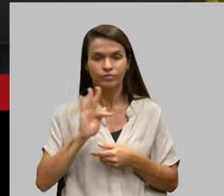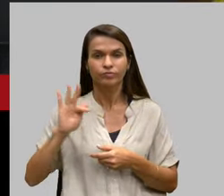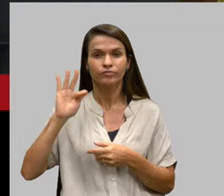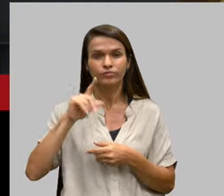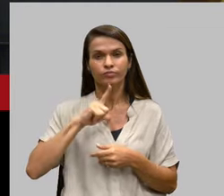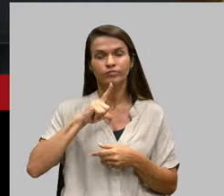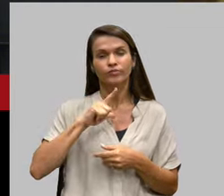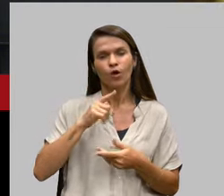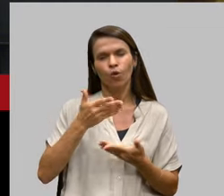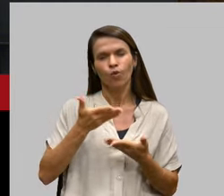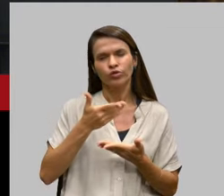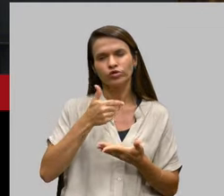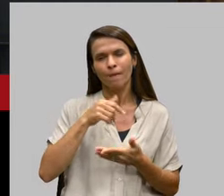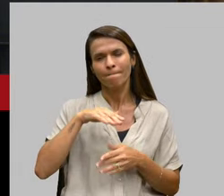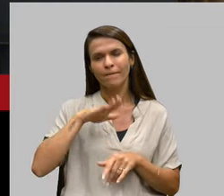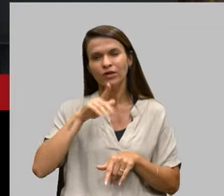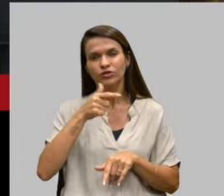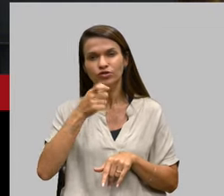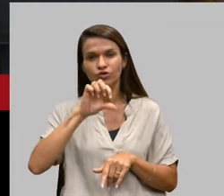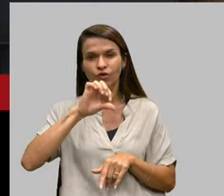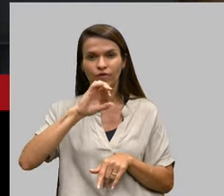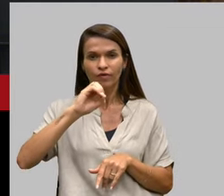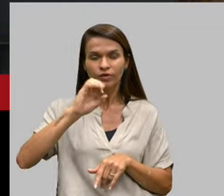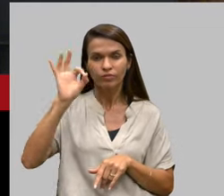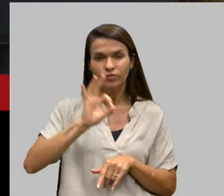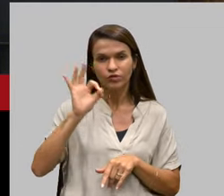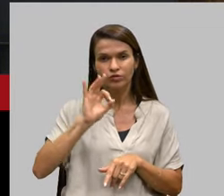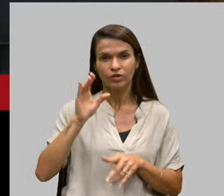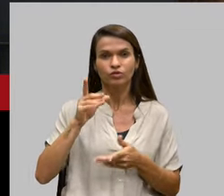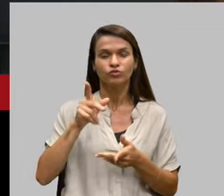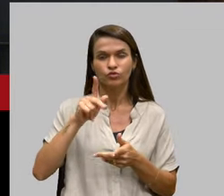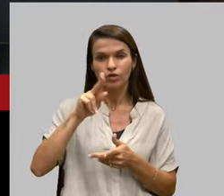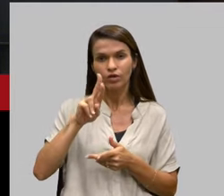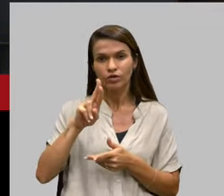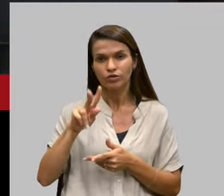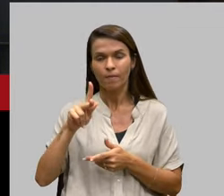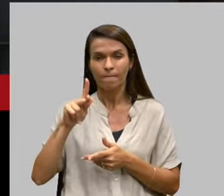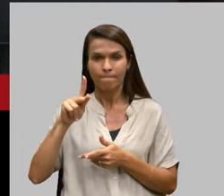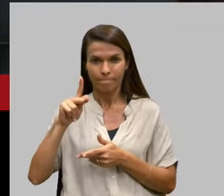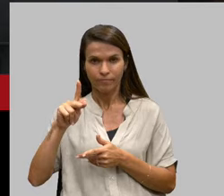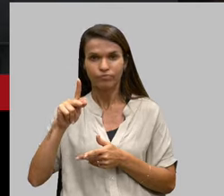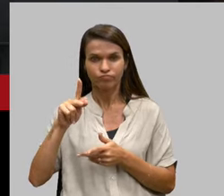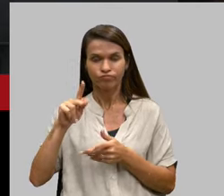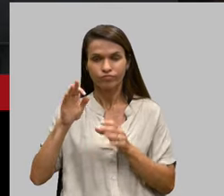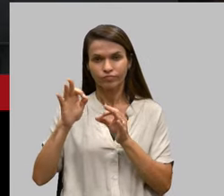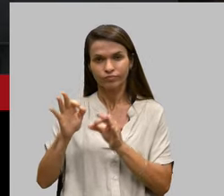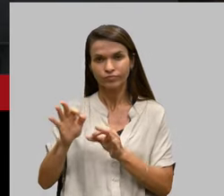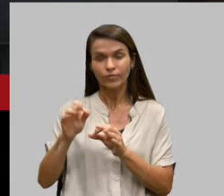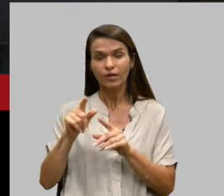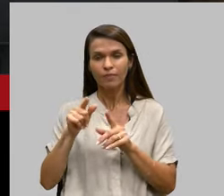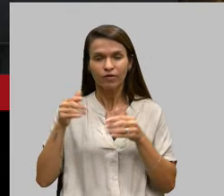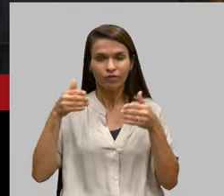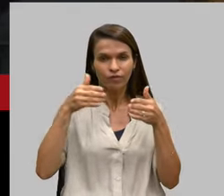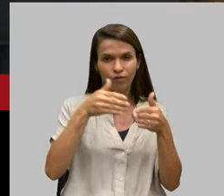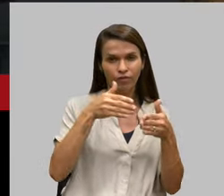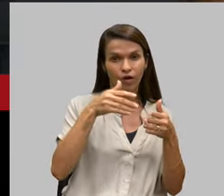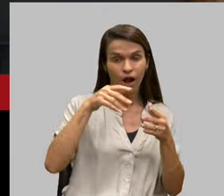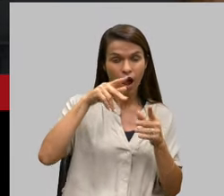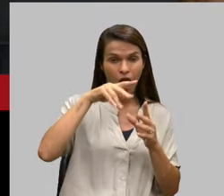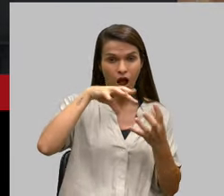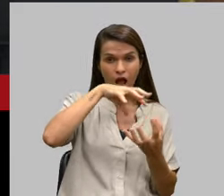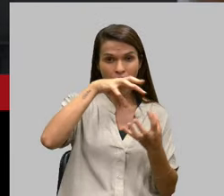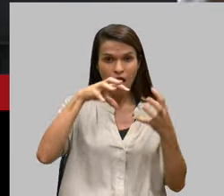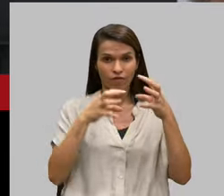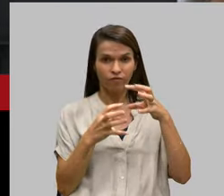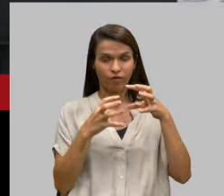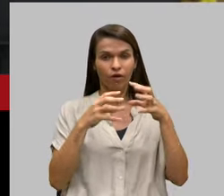tem quase mais de 90% dos regimes próprios adequados mas no que se refere à reforma previdenciária aquela que o